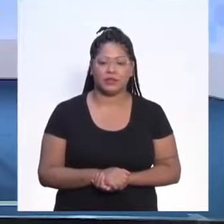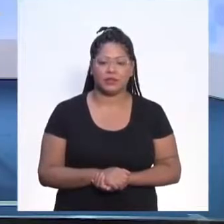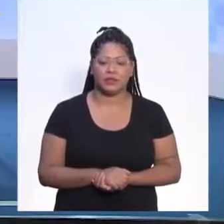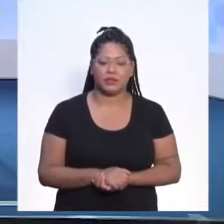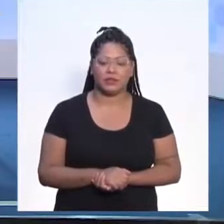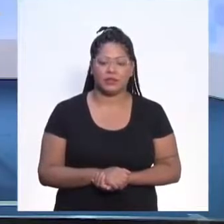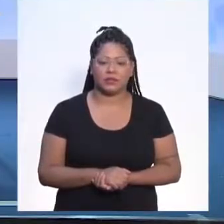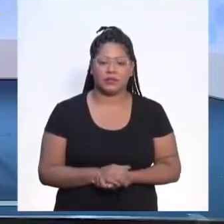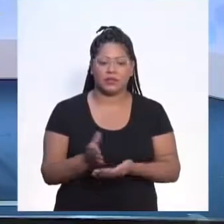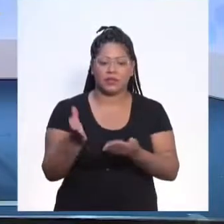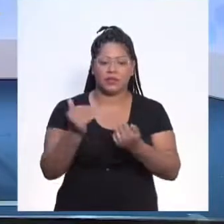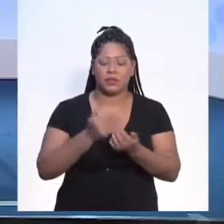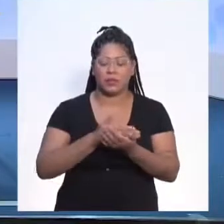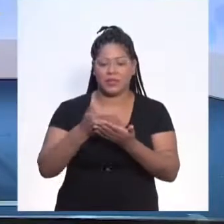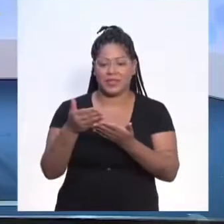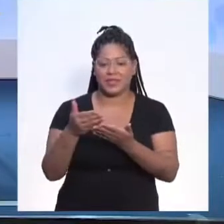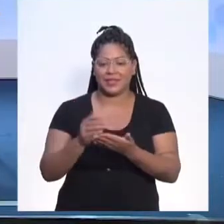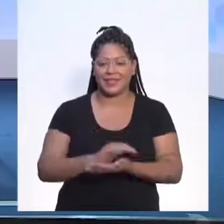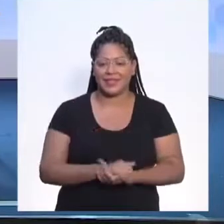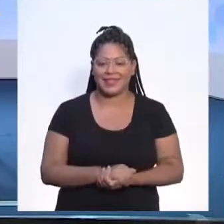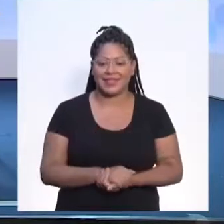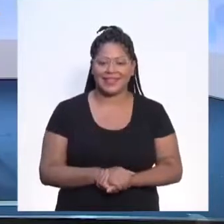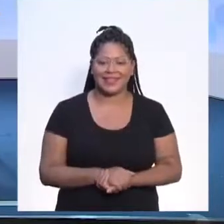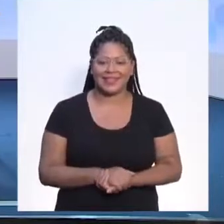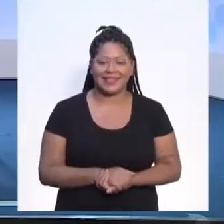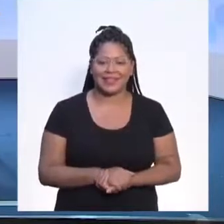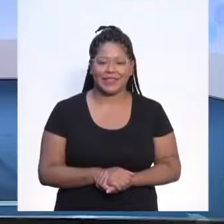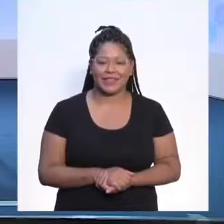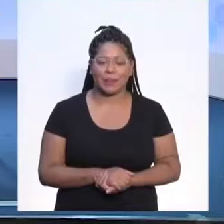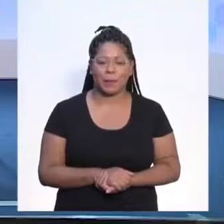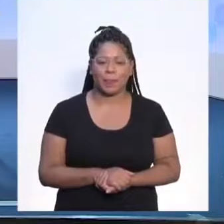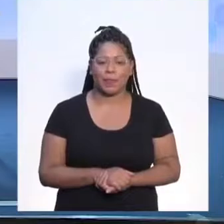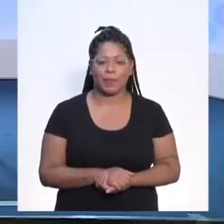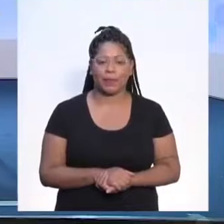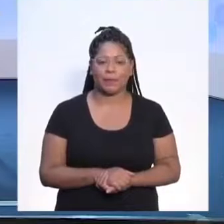Opa. Vamos lá? Vamos lá, então. Opa. Vamos lá? Vamos lá, então.